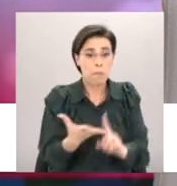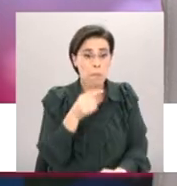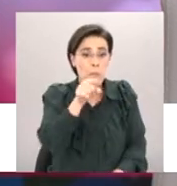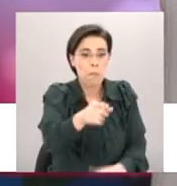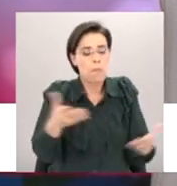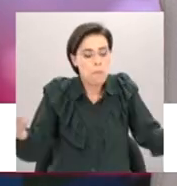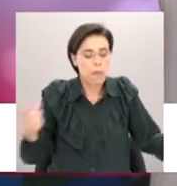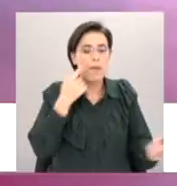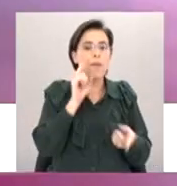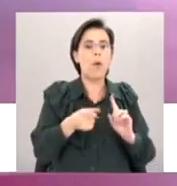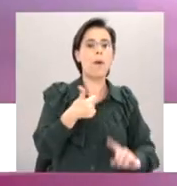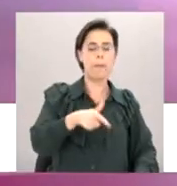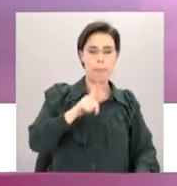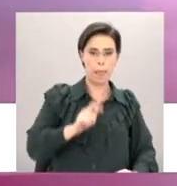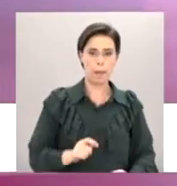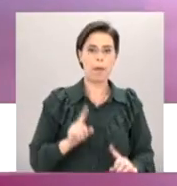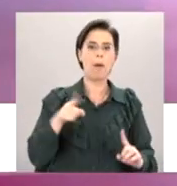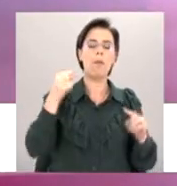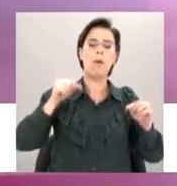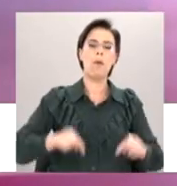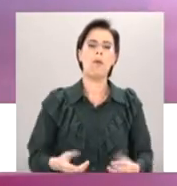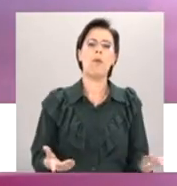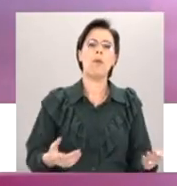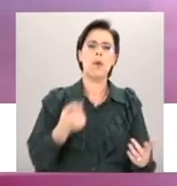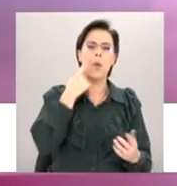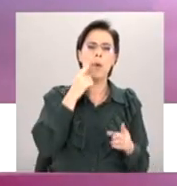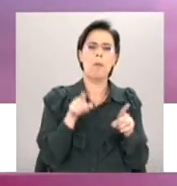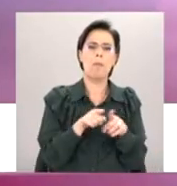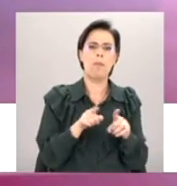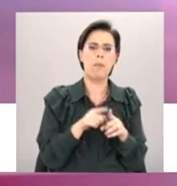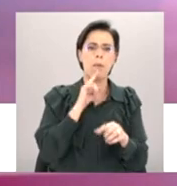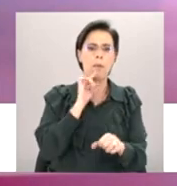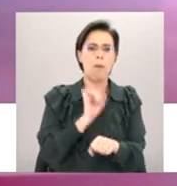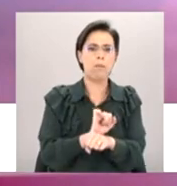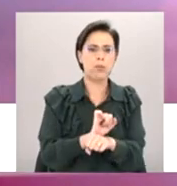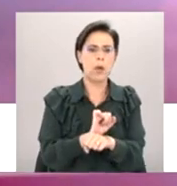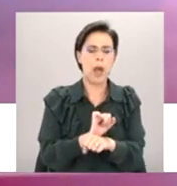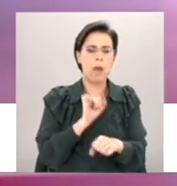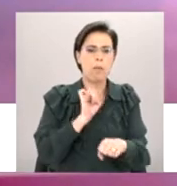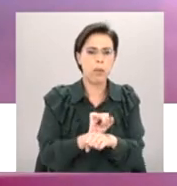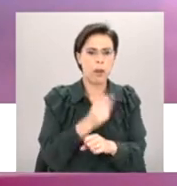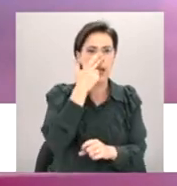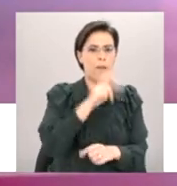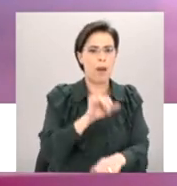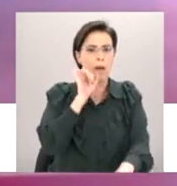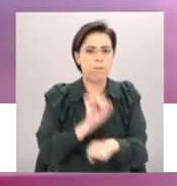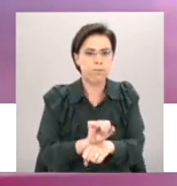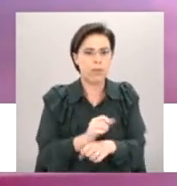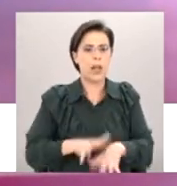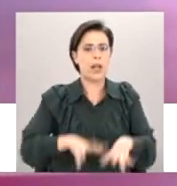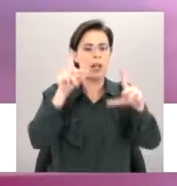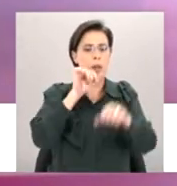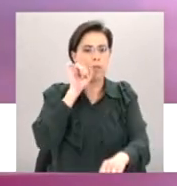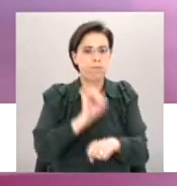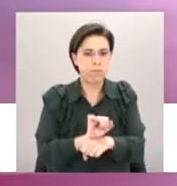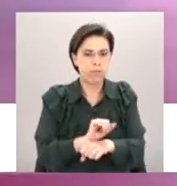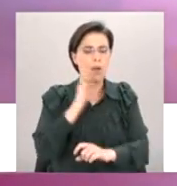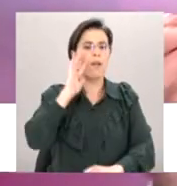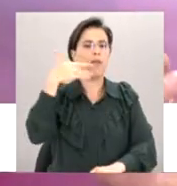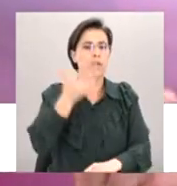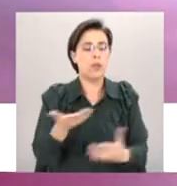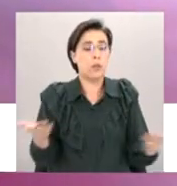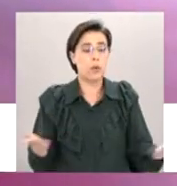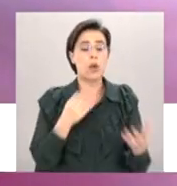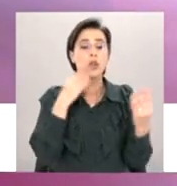então do que é que se vê o lado esquerdo de hoje se de ser conhecido mais como o bloqueio de esquerda como criar formas bloqueio crescimento coloquei o